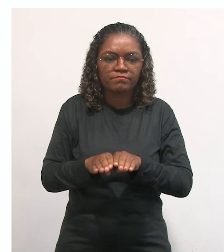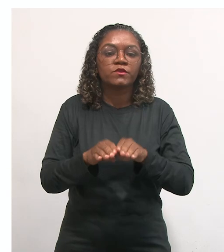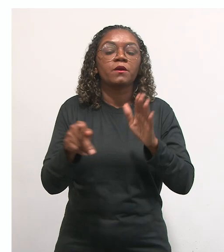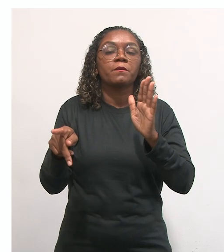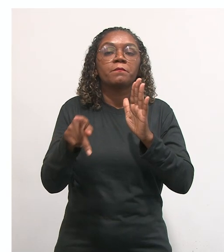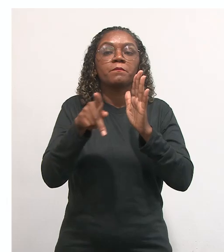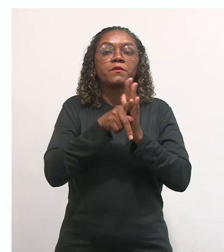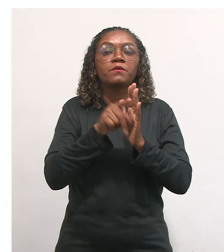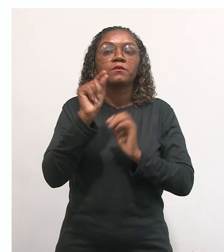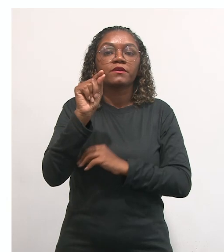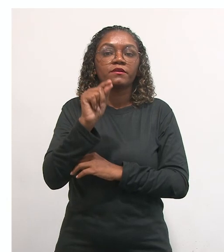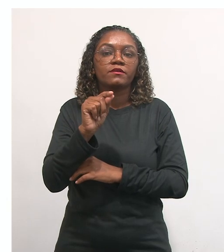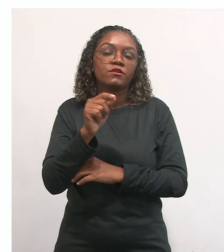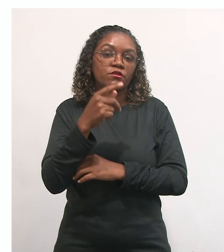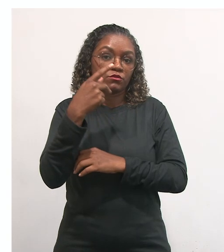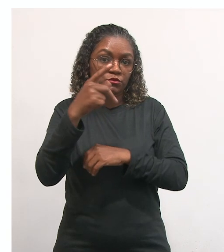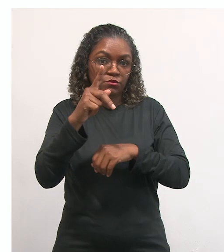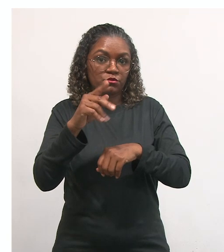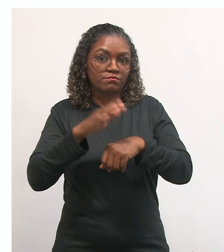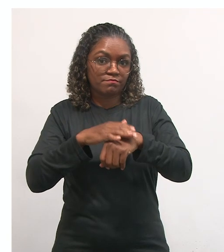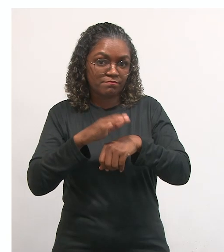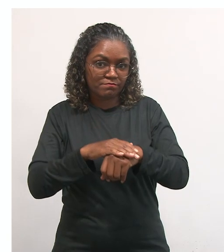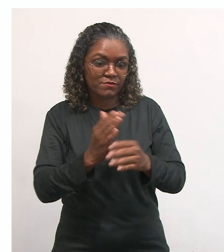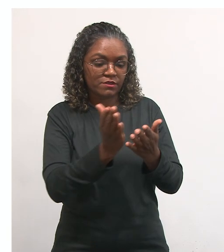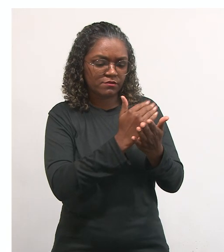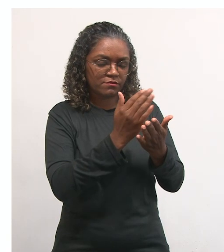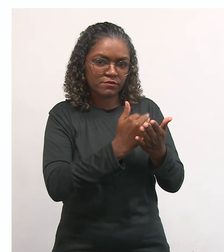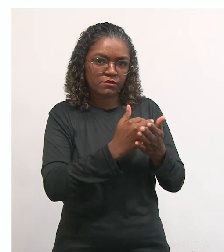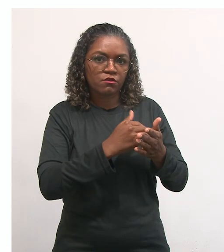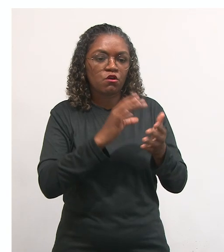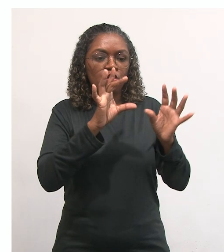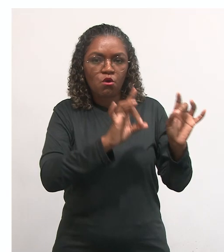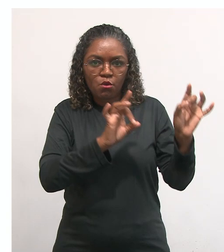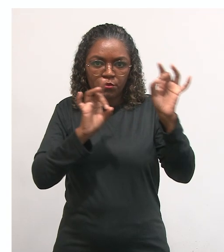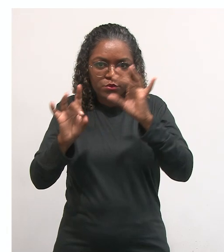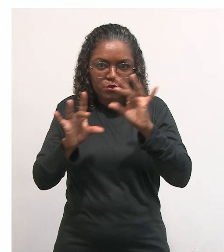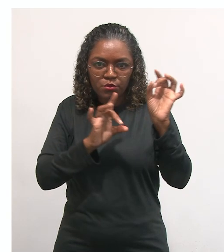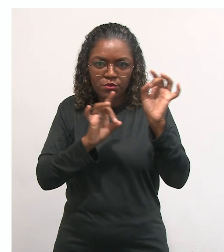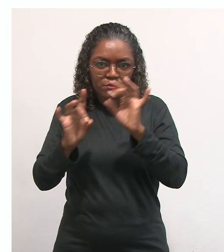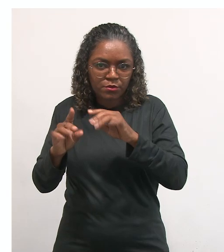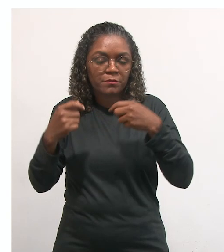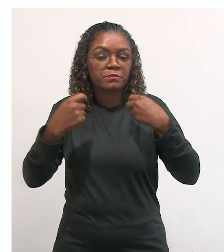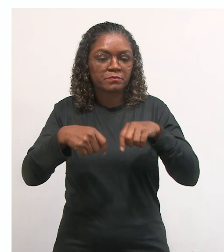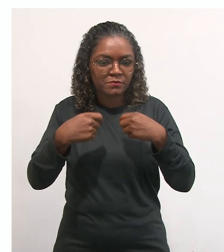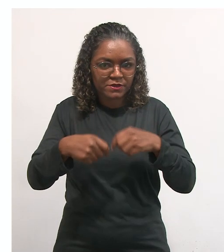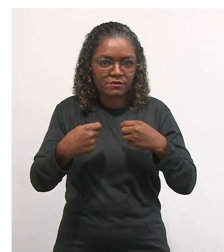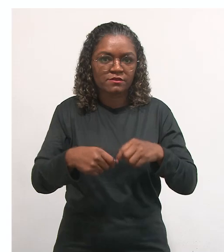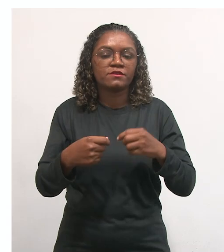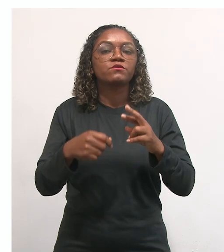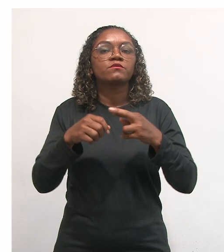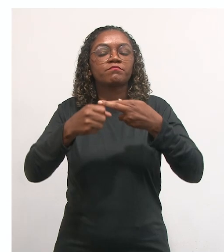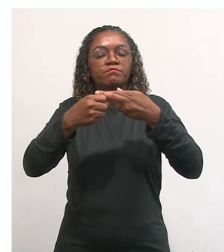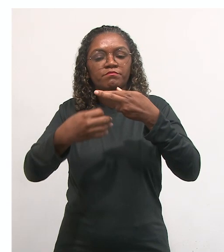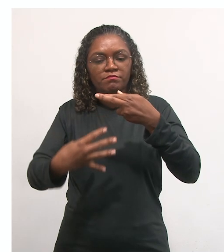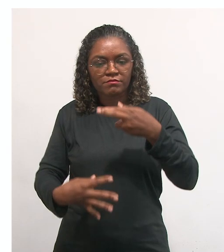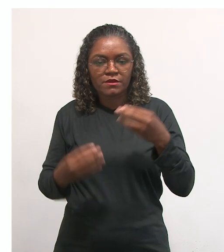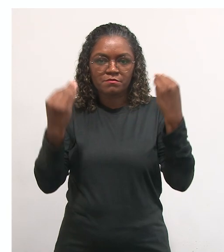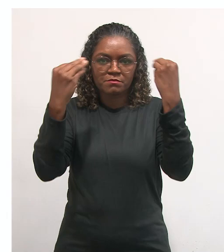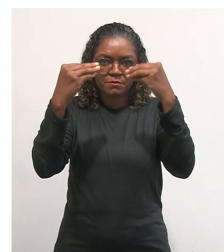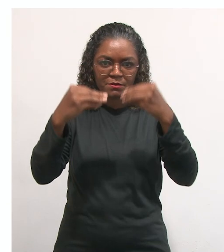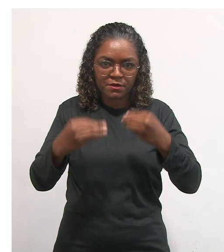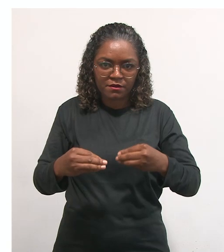elementos descritivos retirados deem documentos que permite a sua identificação individual tá um exemplo ó as referências devem ser